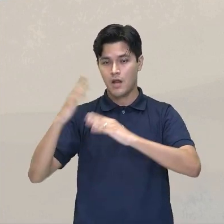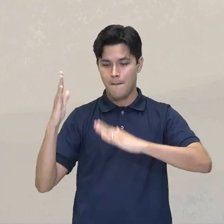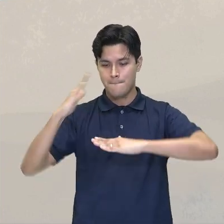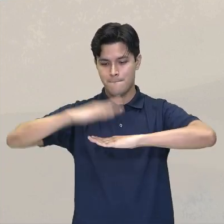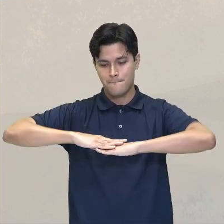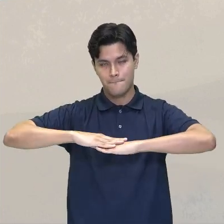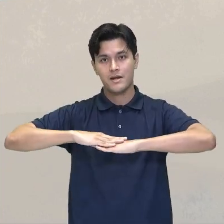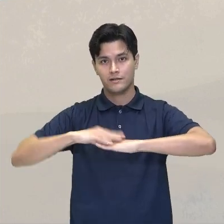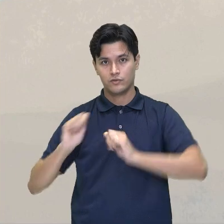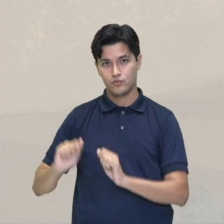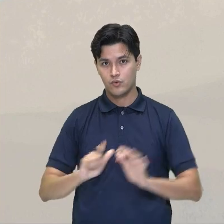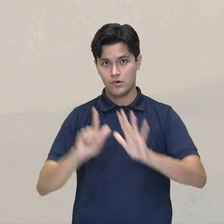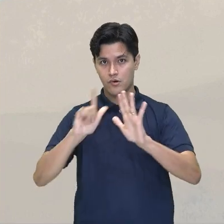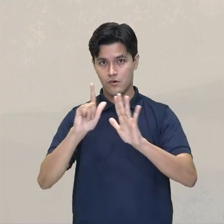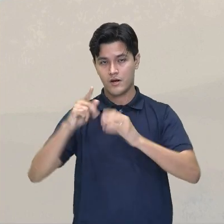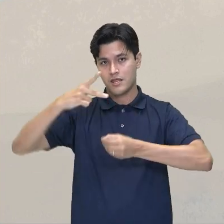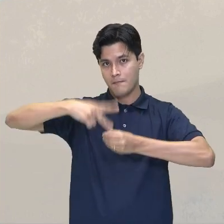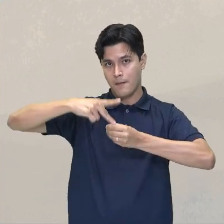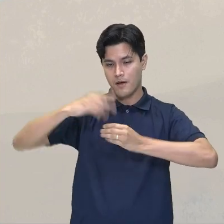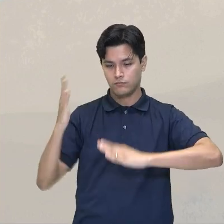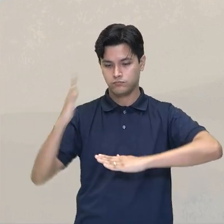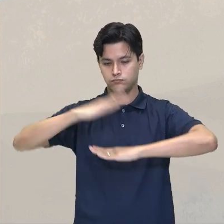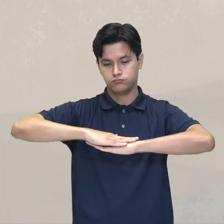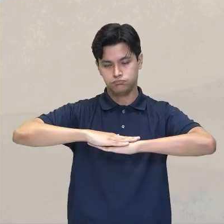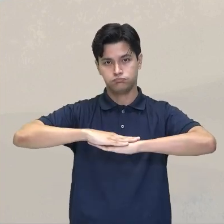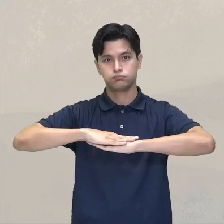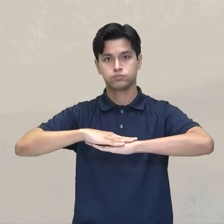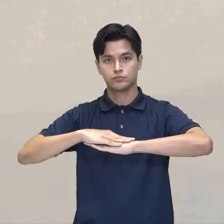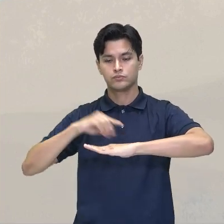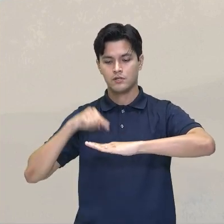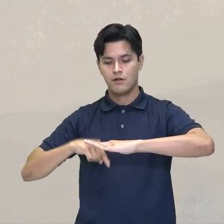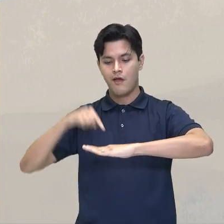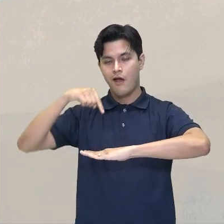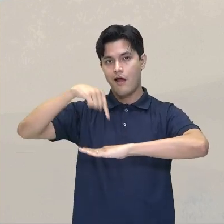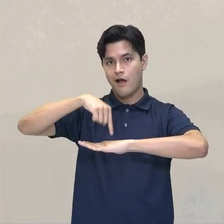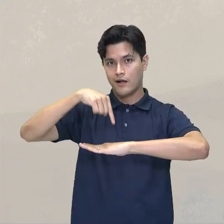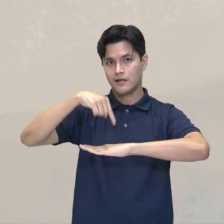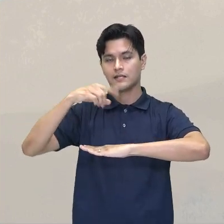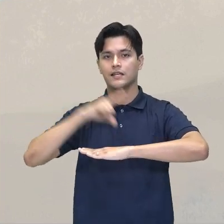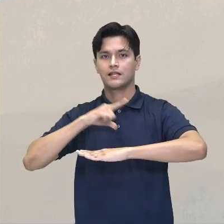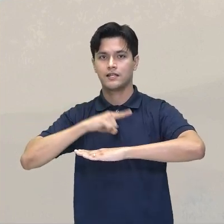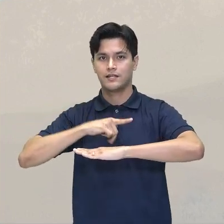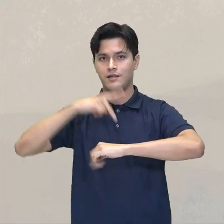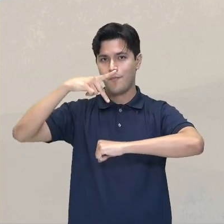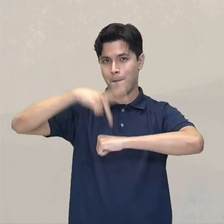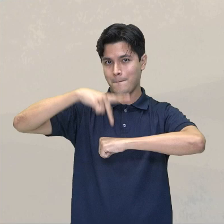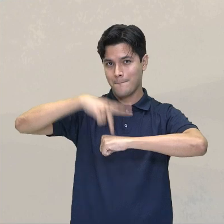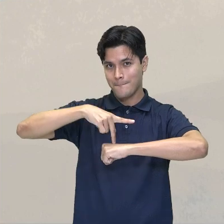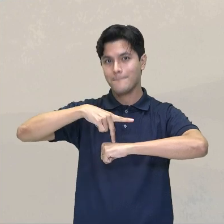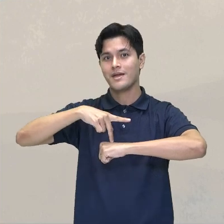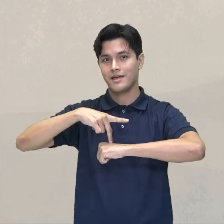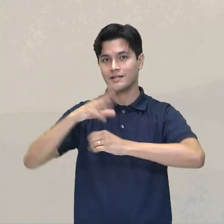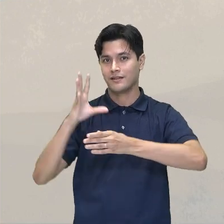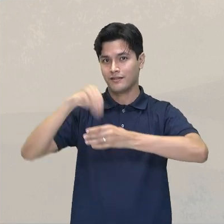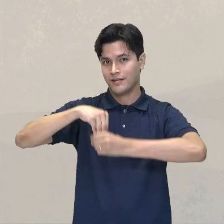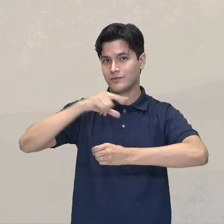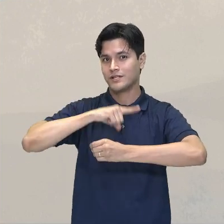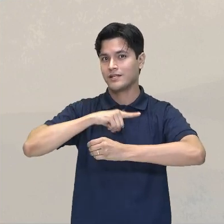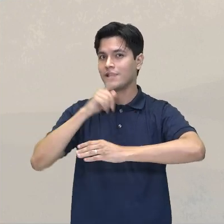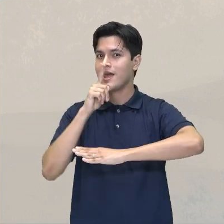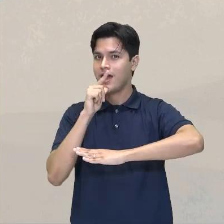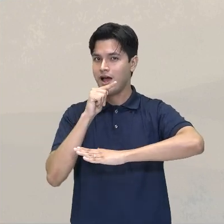natural presos em rochas impermeáveis, flutuando sob rochas permeáveis naturalmente cheias de água.